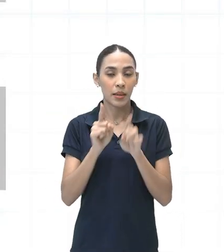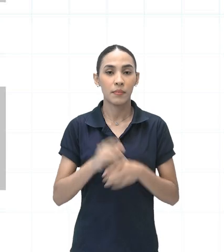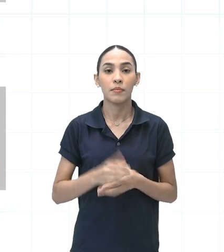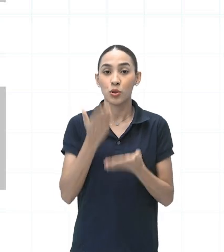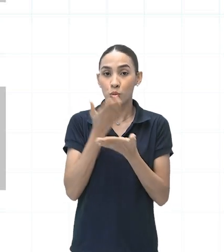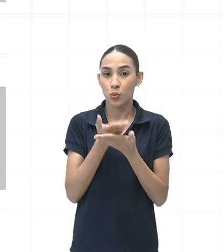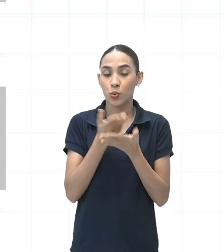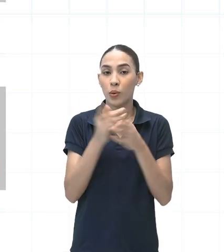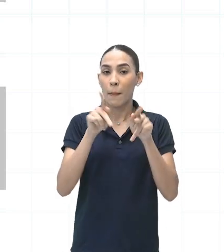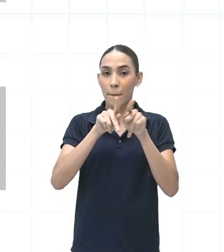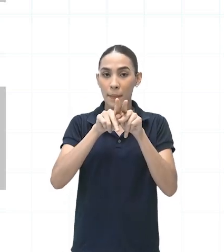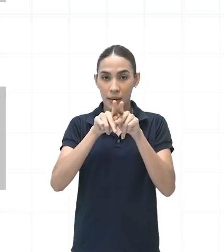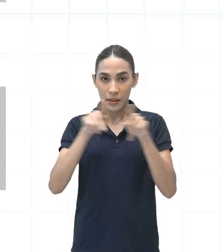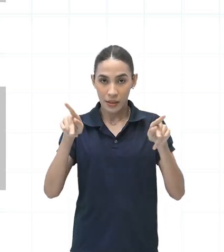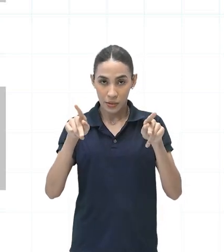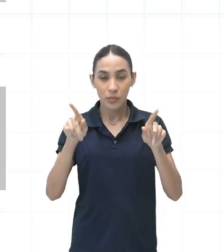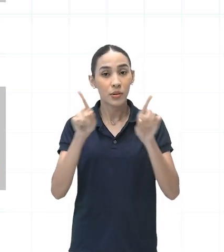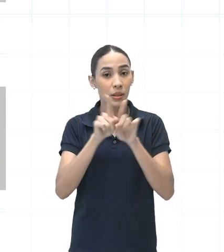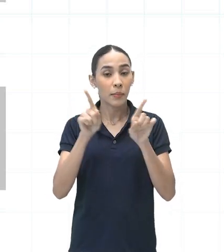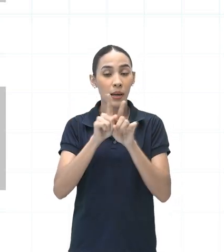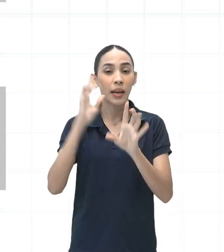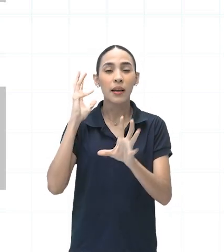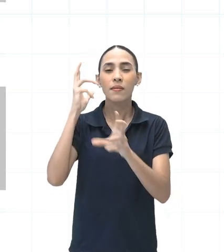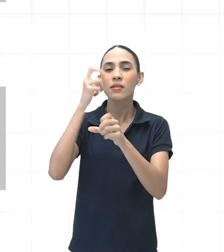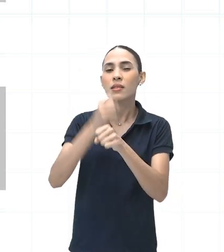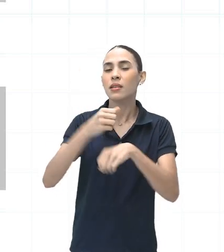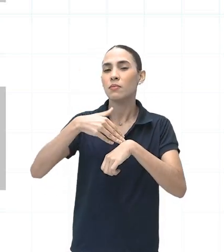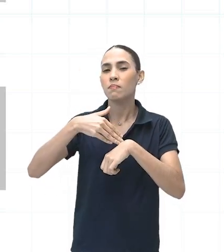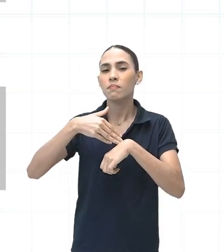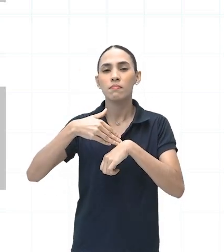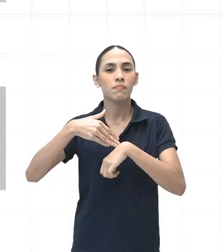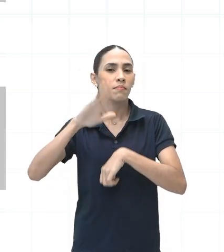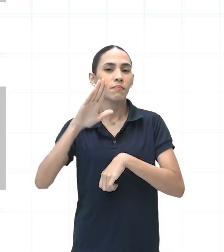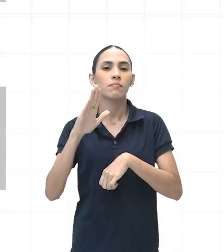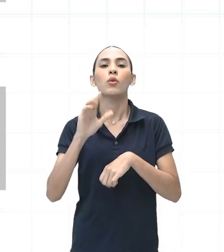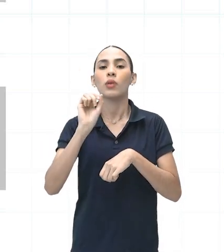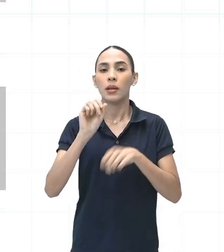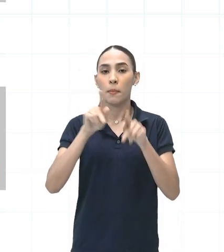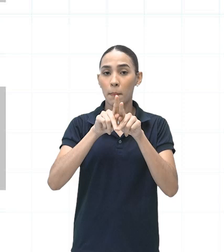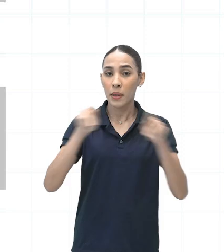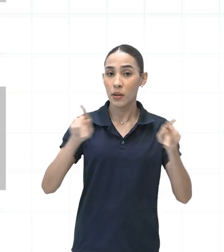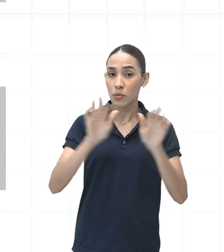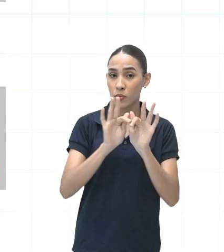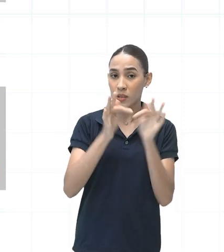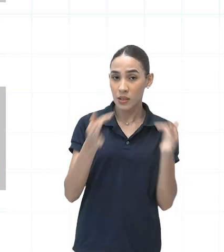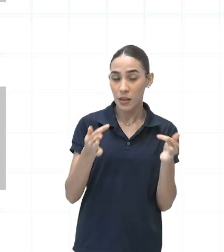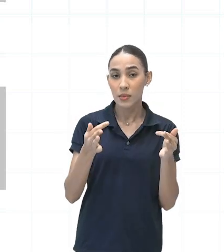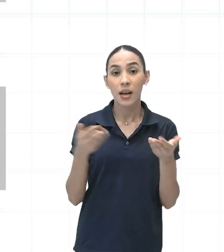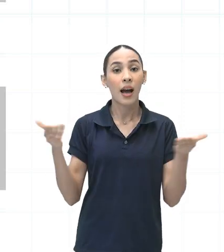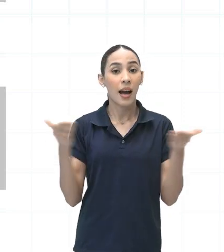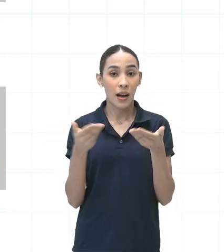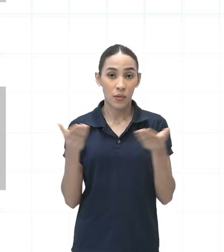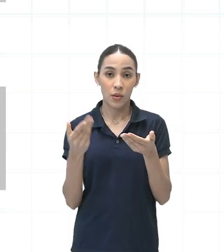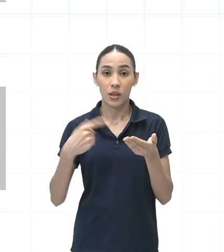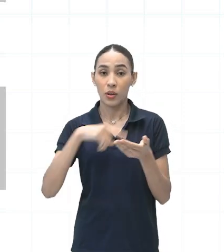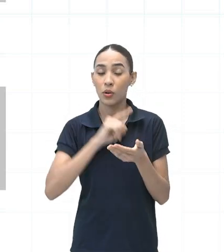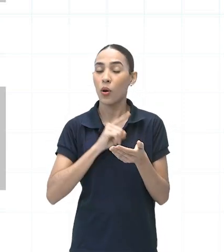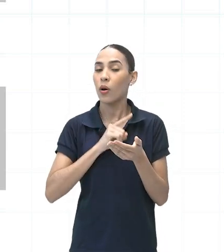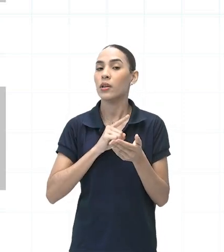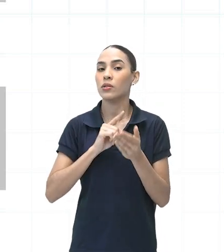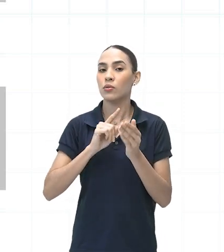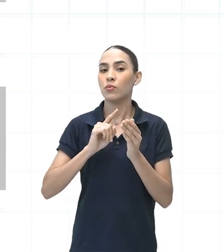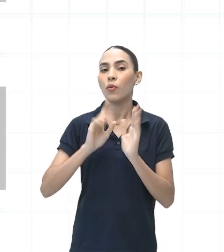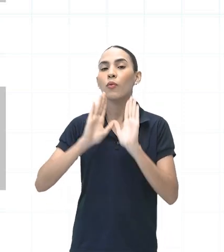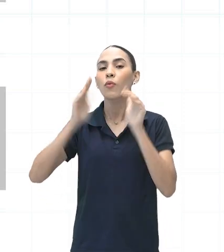estudo do período, trabalhamos aí revisando bastante coisa sobre o período simples e agora estamos nos